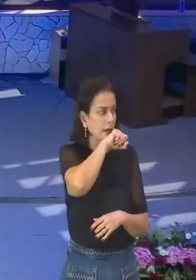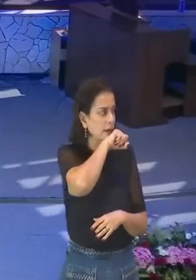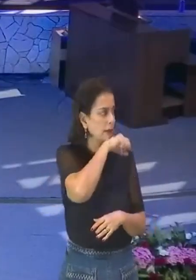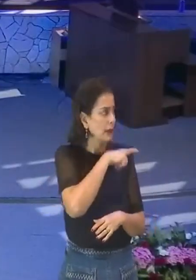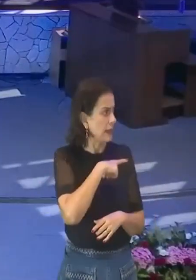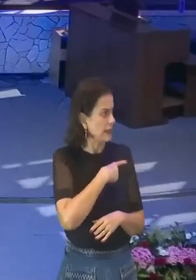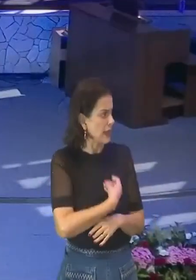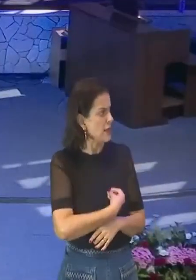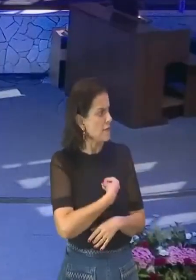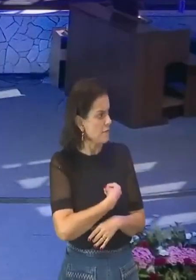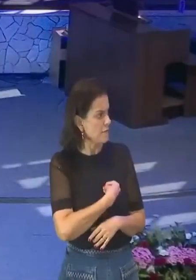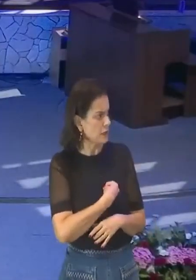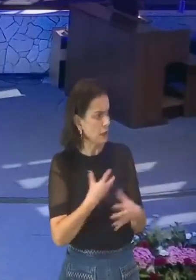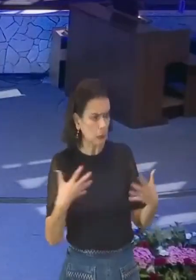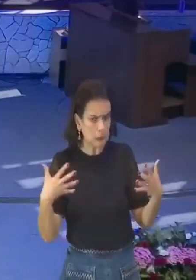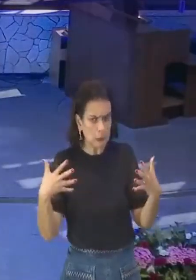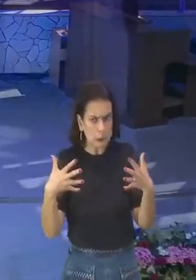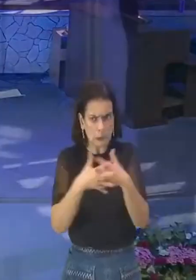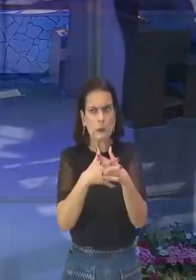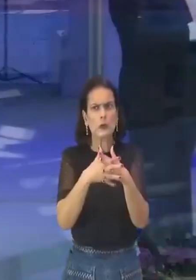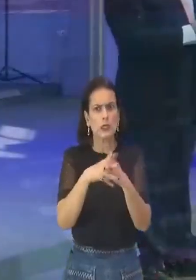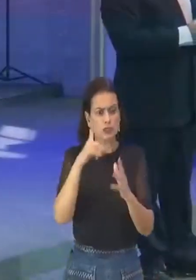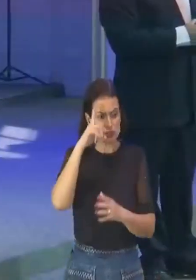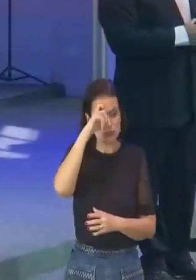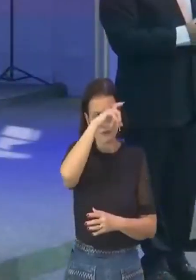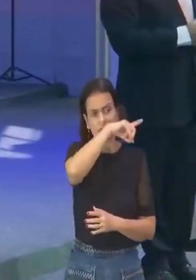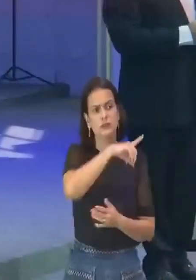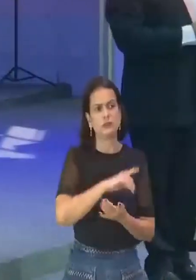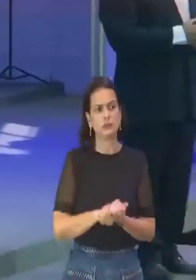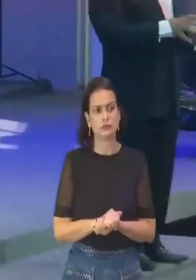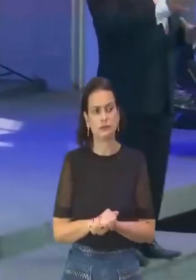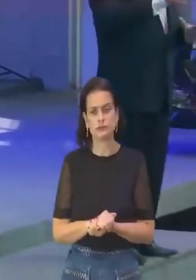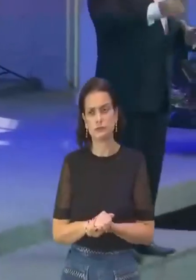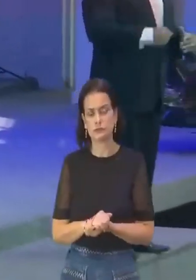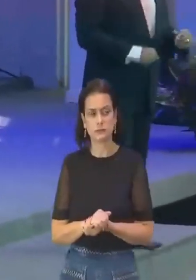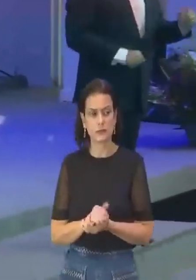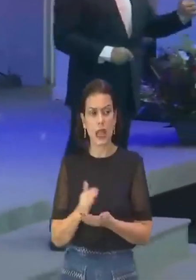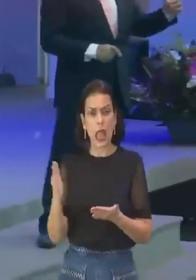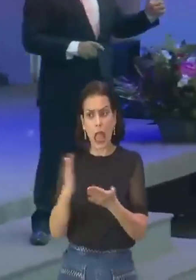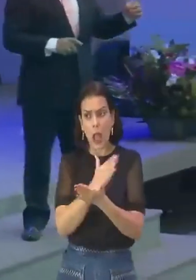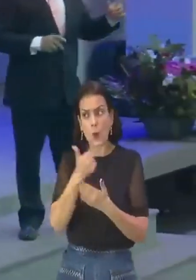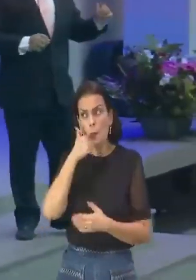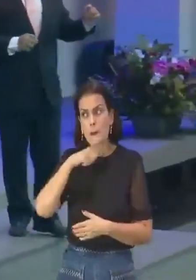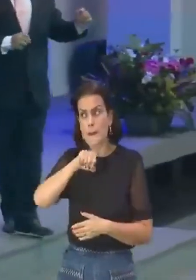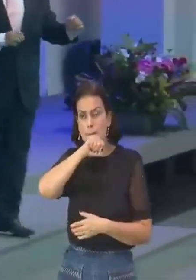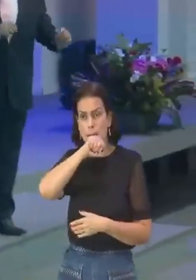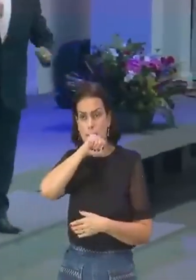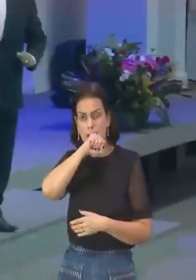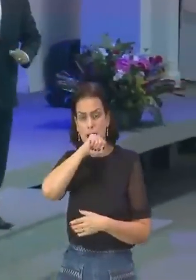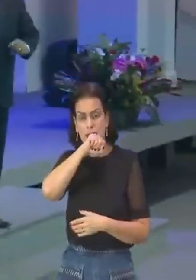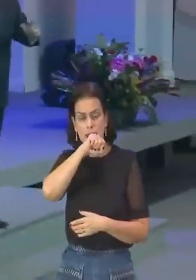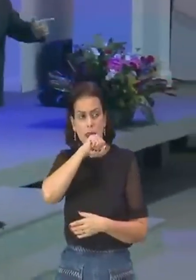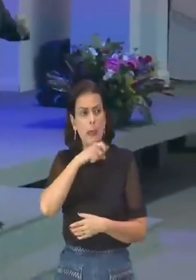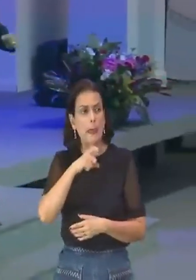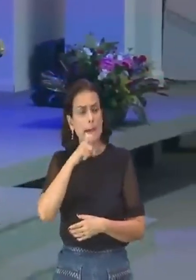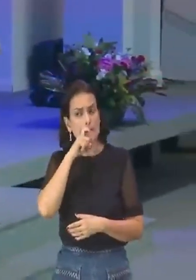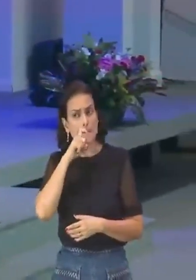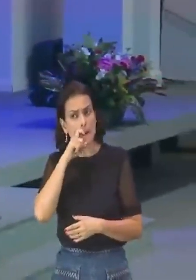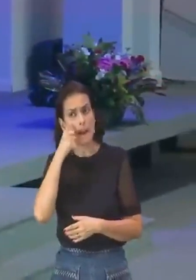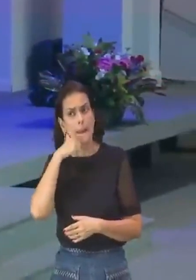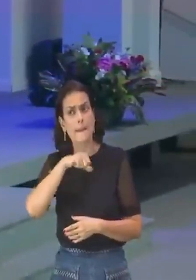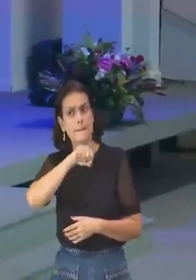têm vidas muito complexas, muito difíceis. Algumas mães representam então o papel do pai e da